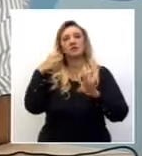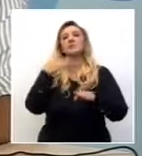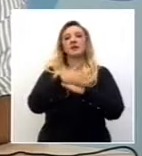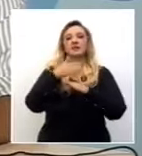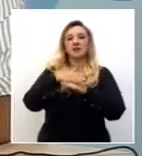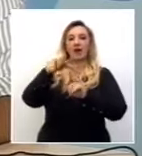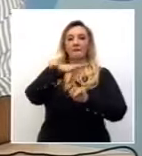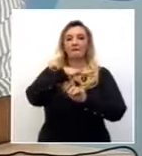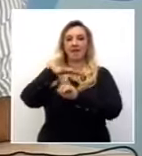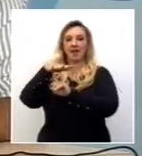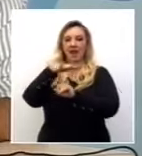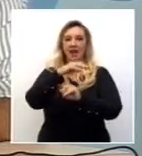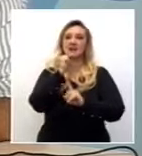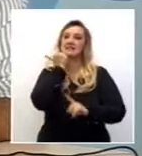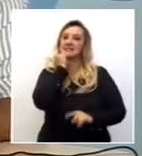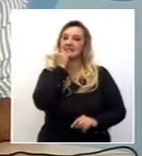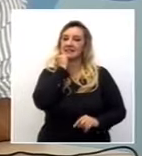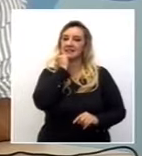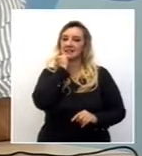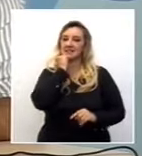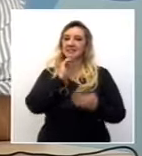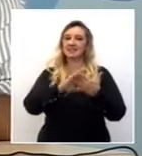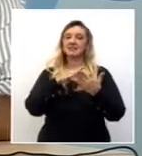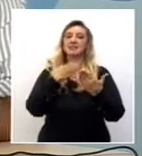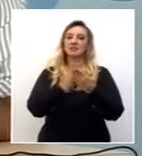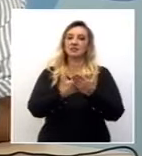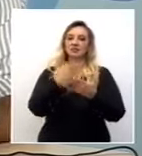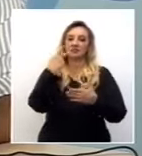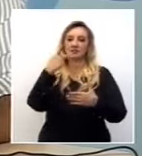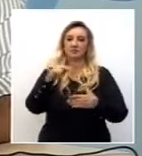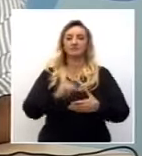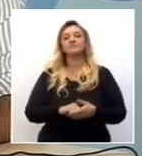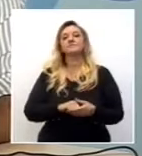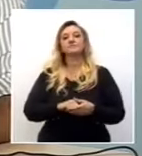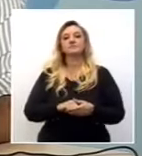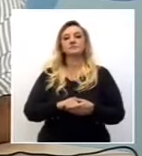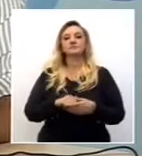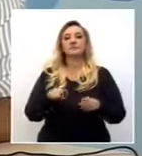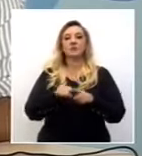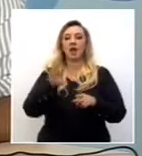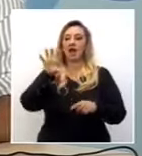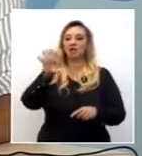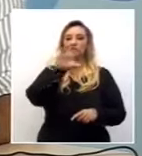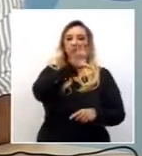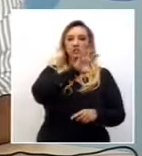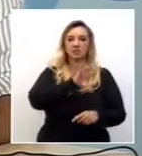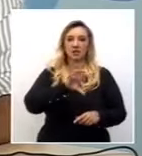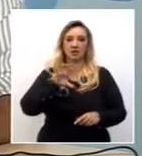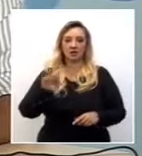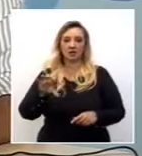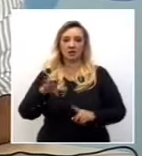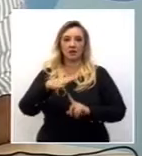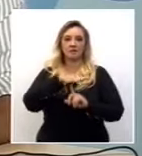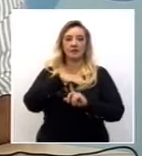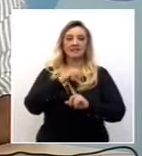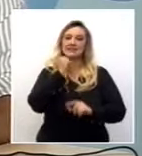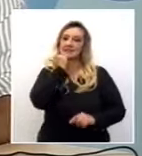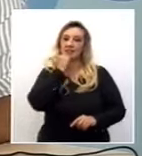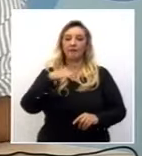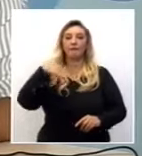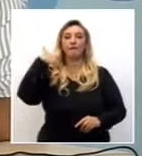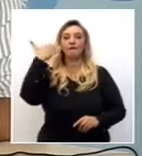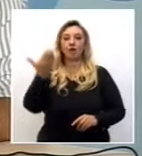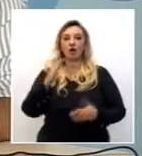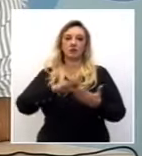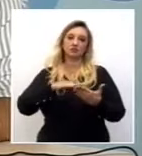de ciências nas escolas de vocês, feiras de ciências regionais, feiras de ciências externas, e o